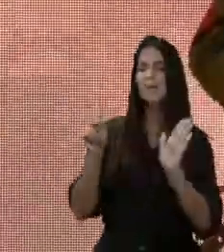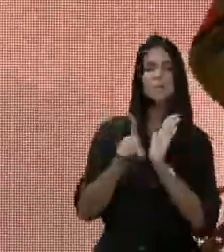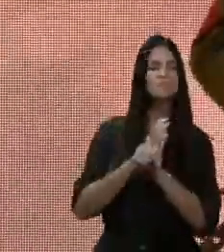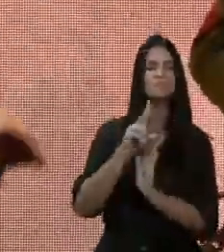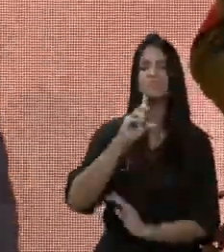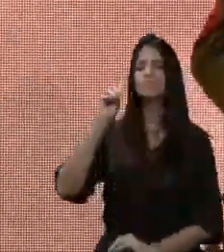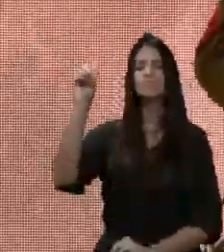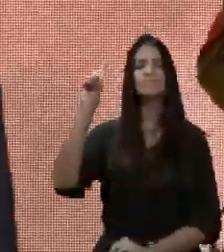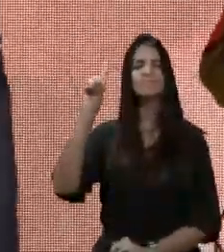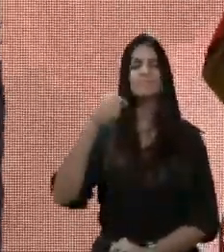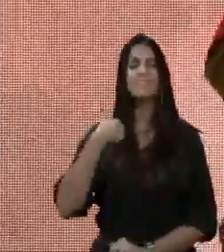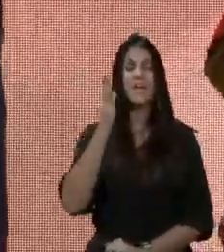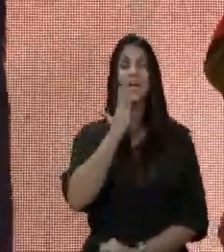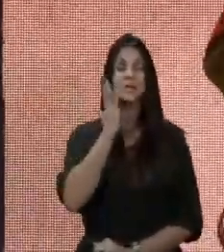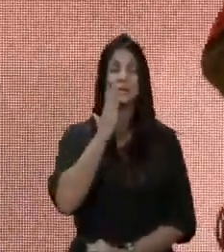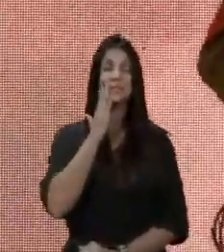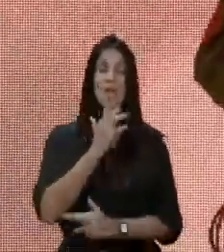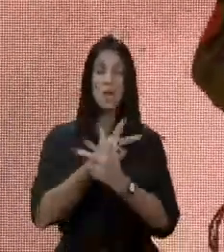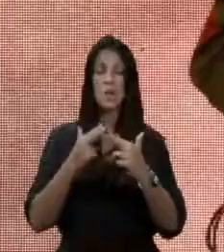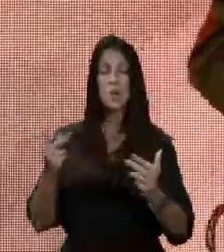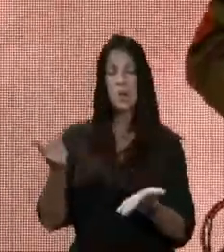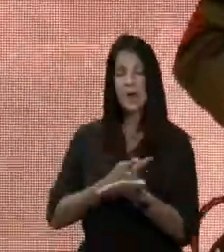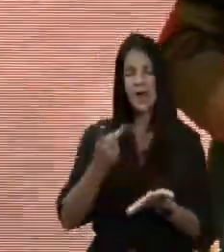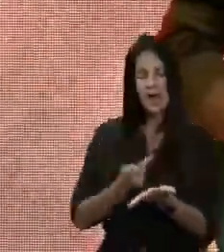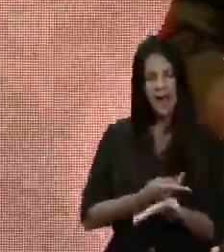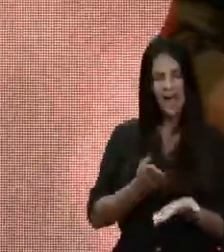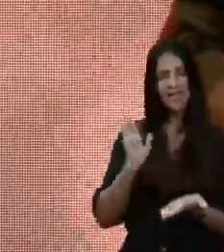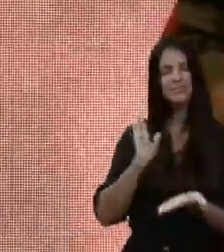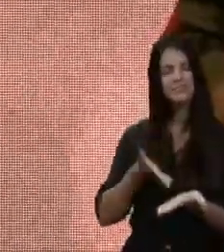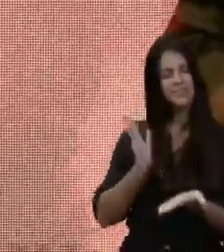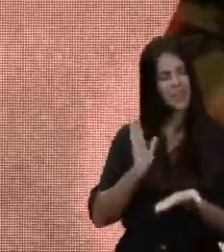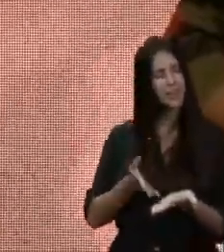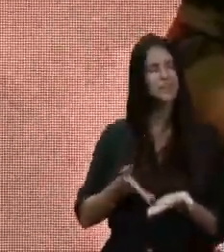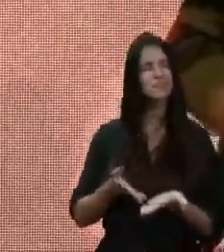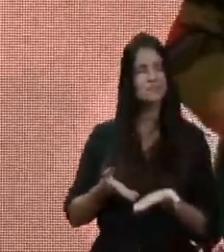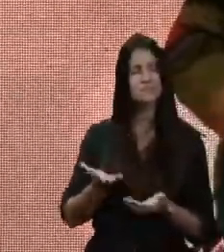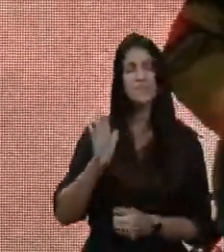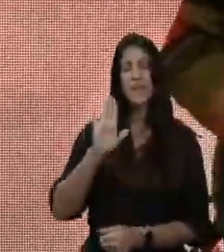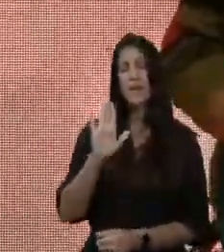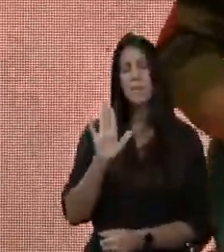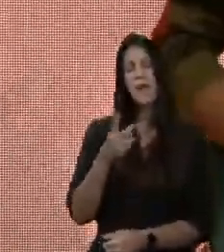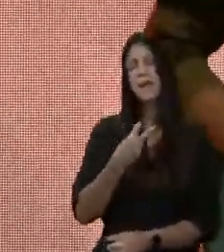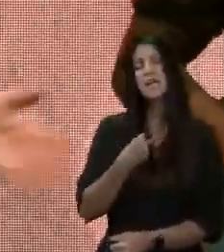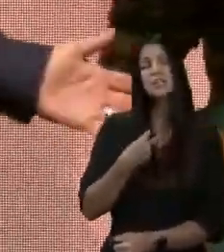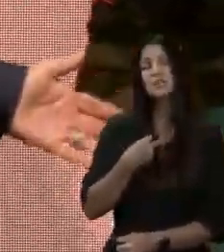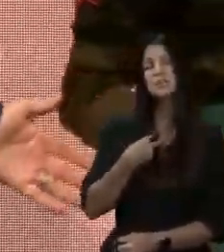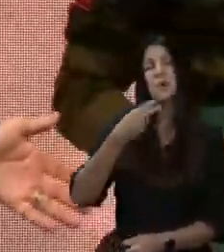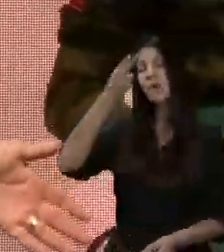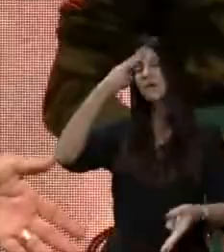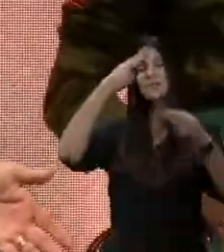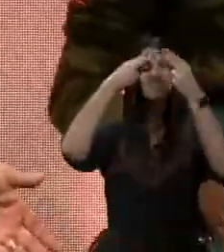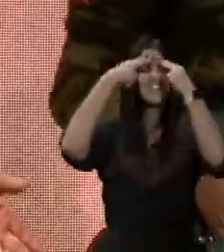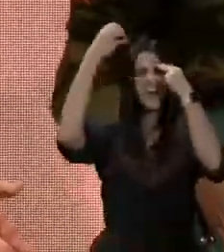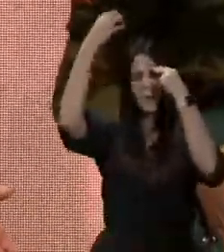eu sei que eu já fiz de errado É eu sei mas eu não posso agora viver o resto da minha vida por causa de um